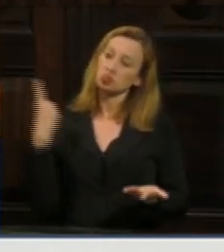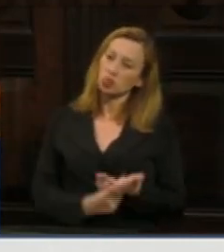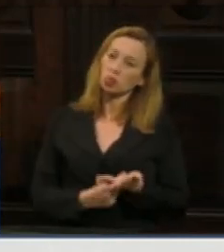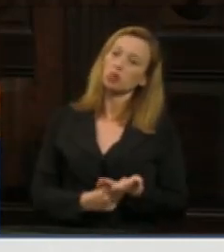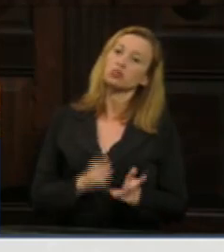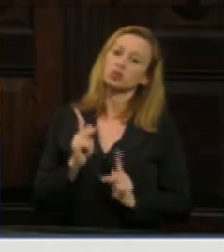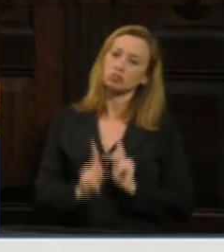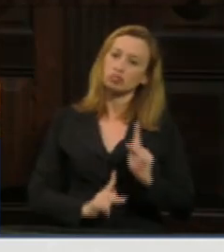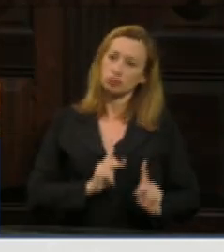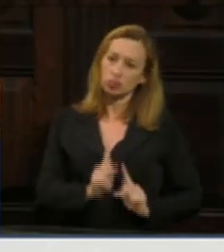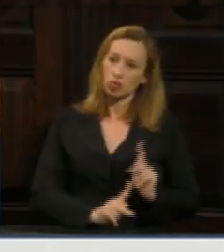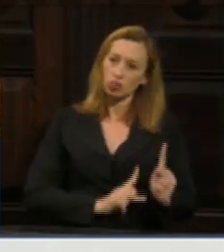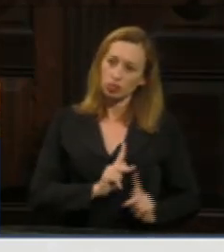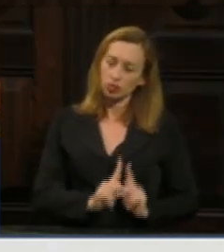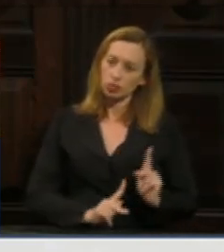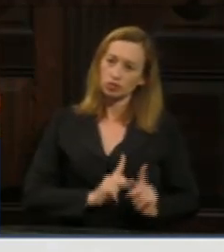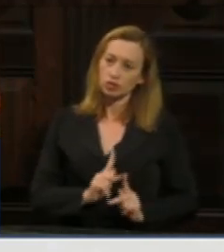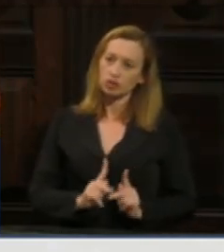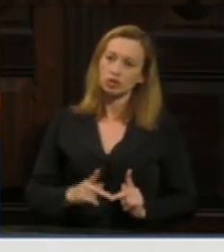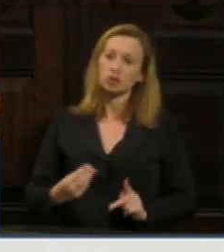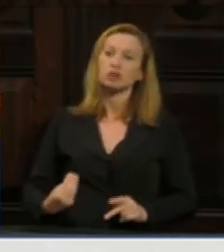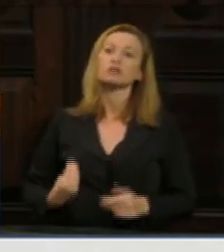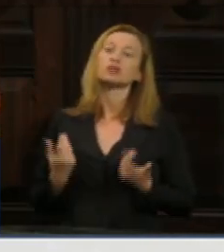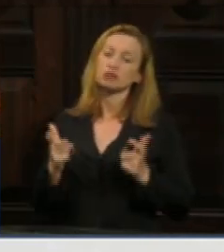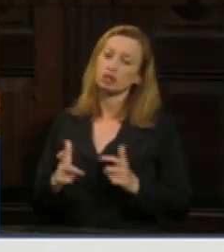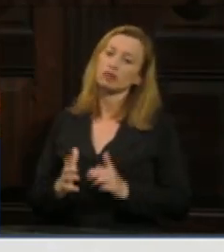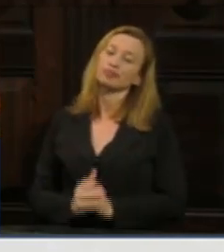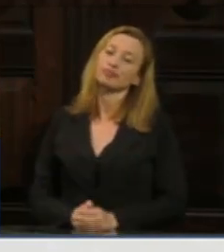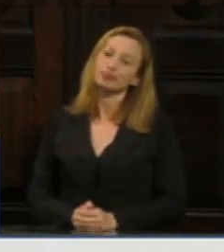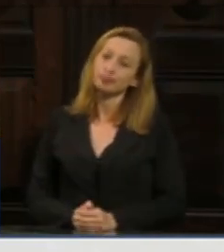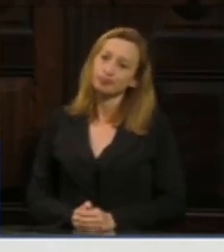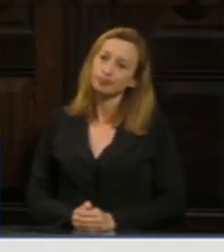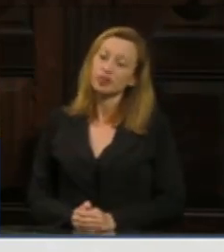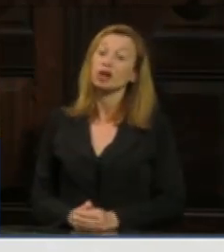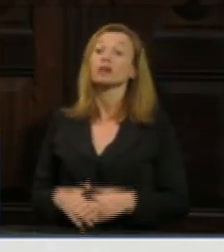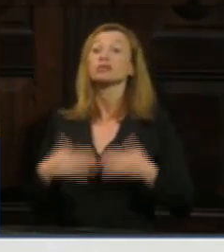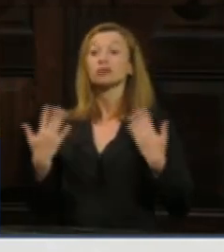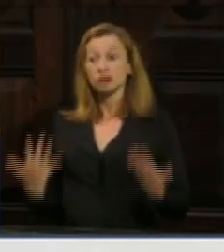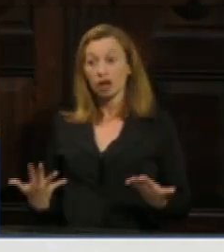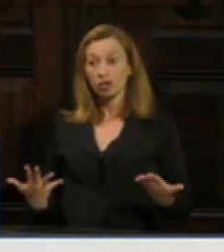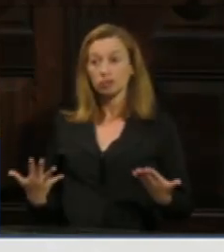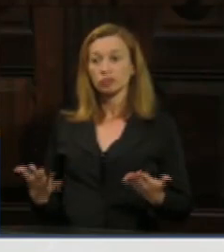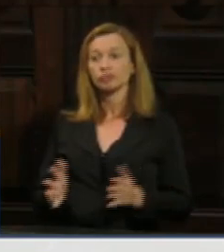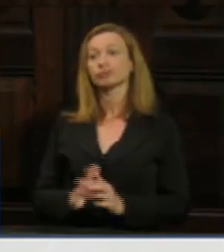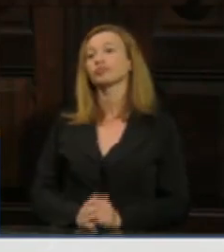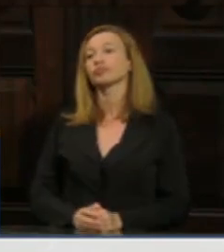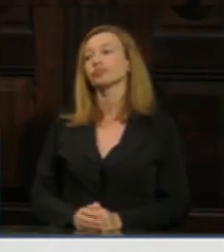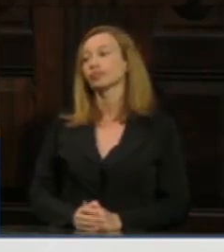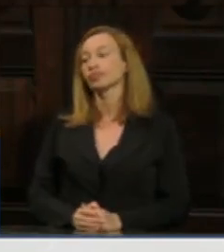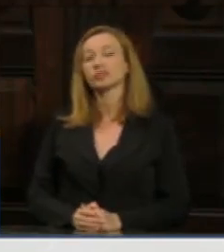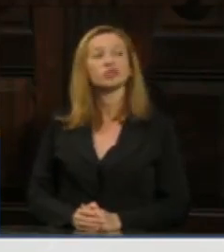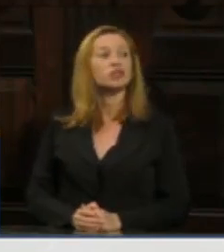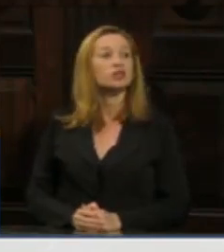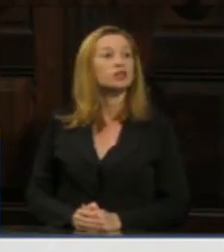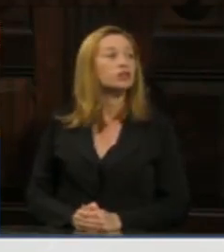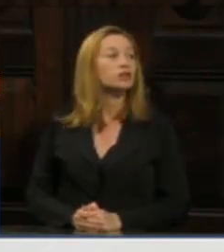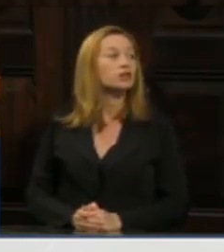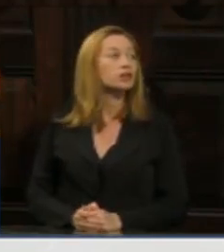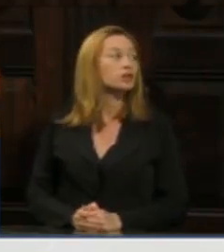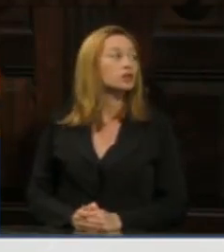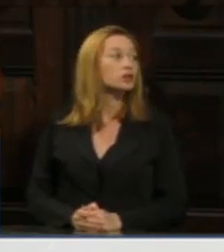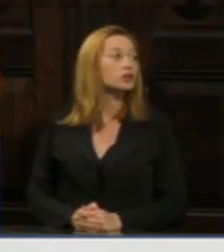mandato um nome que não era, que seria de outro mandato, ele se vê na condição